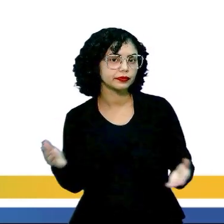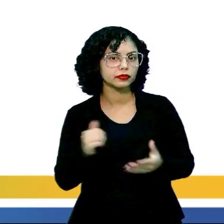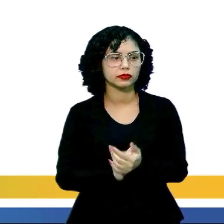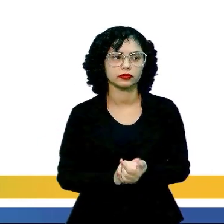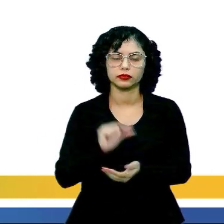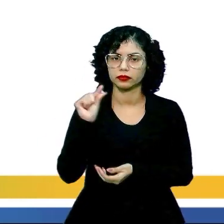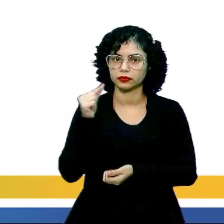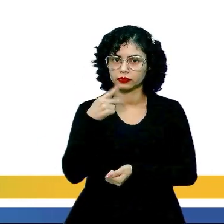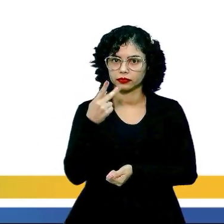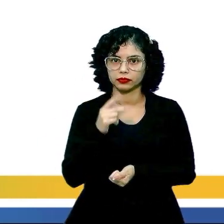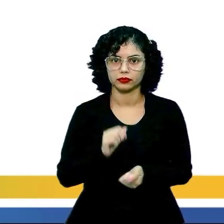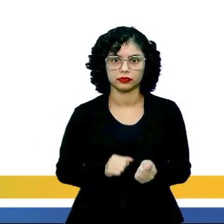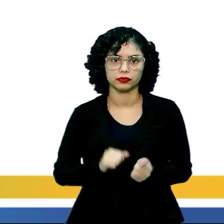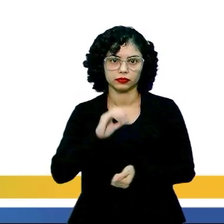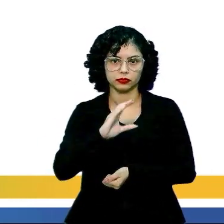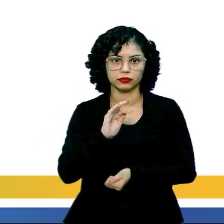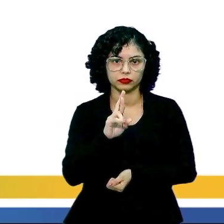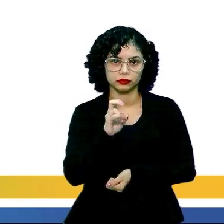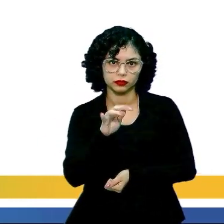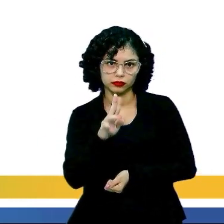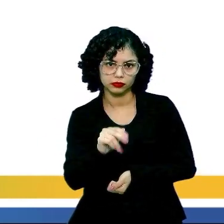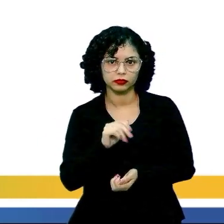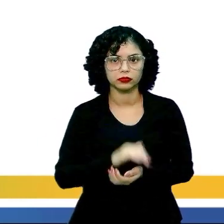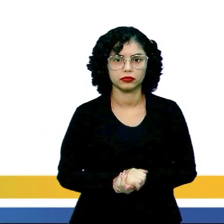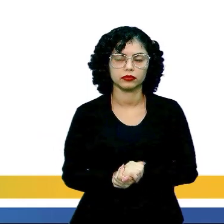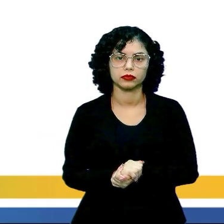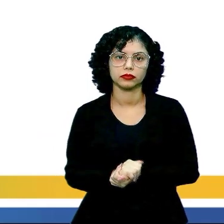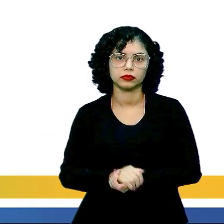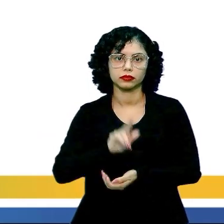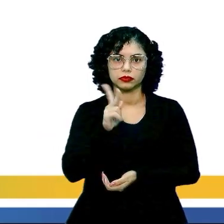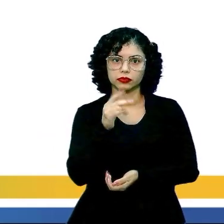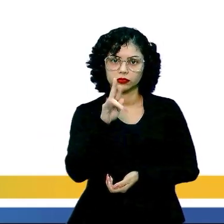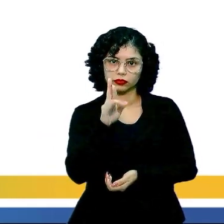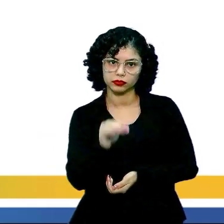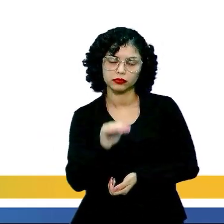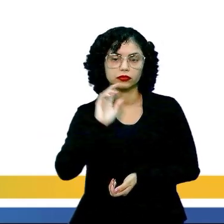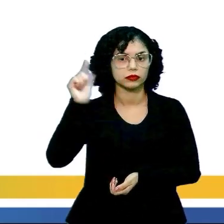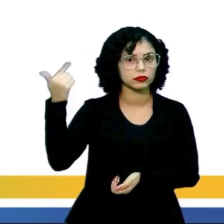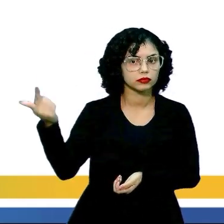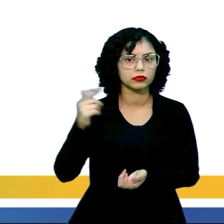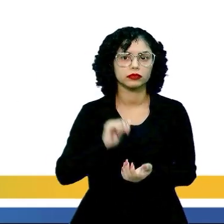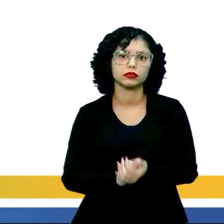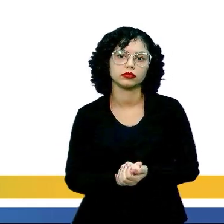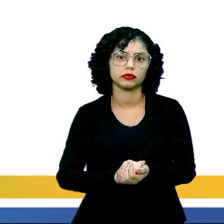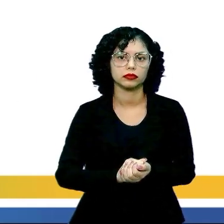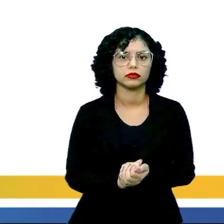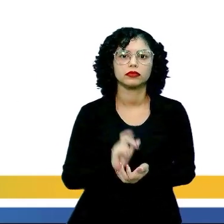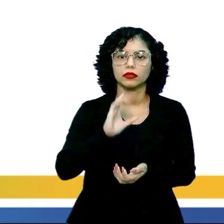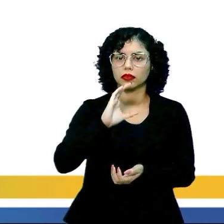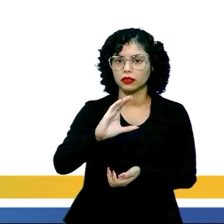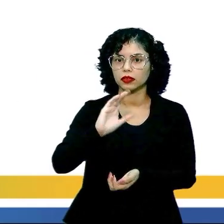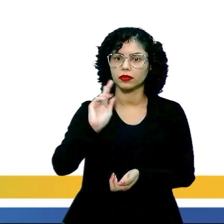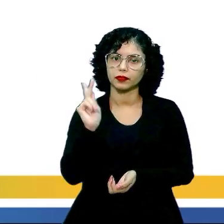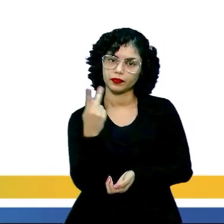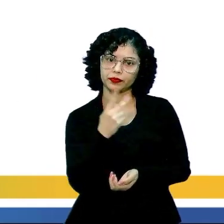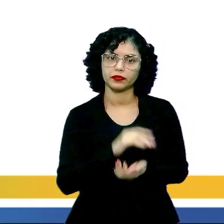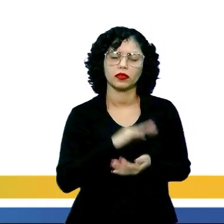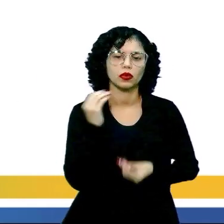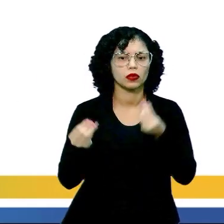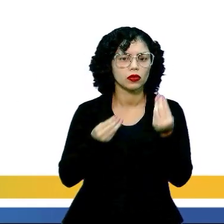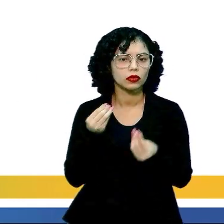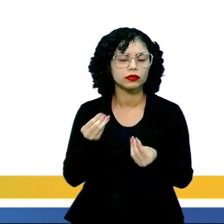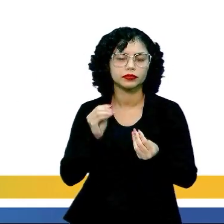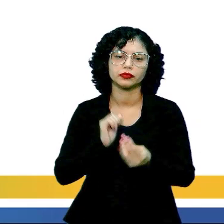Então, vou falar um pouquinho sobre os compostos. Hidrocarbonetos são aqueles compostos formados só por carbono e hidrogênio. Como é que eles